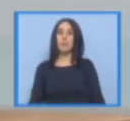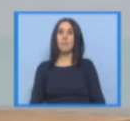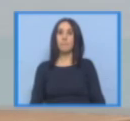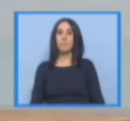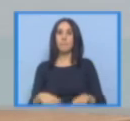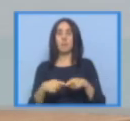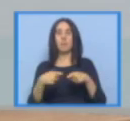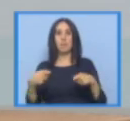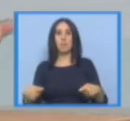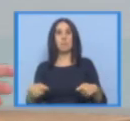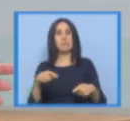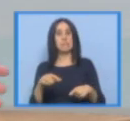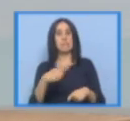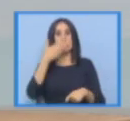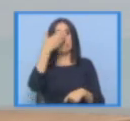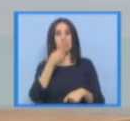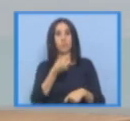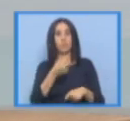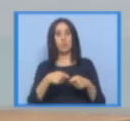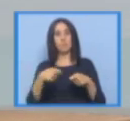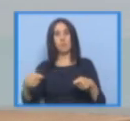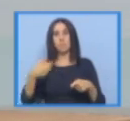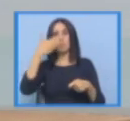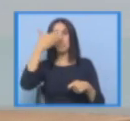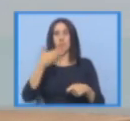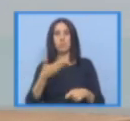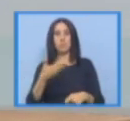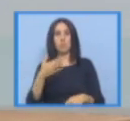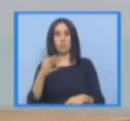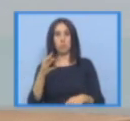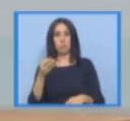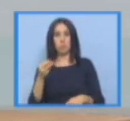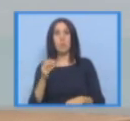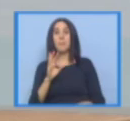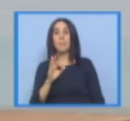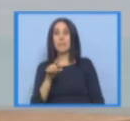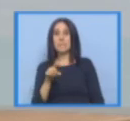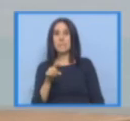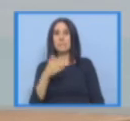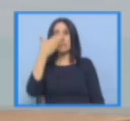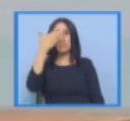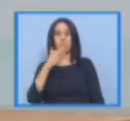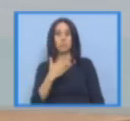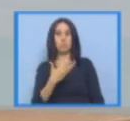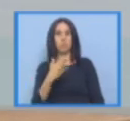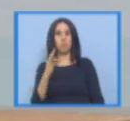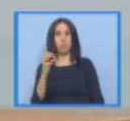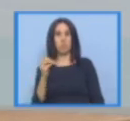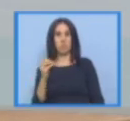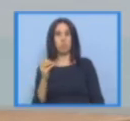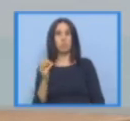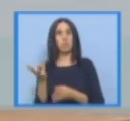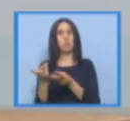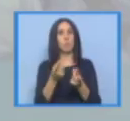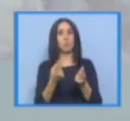mais dilatado. Passa de 90 dias para 180 dias. Mas para esses 180 dias passam a